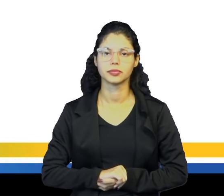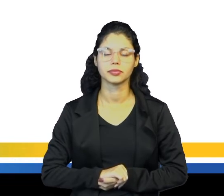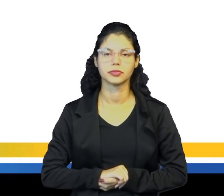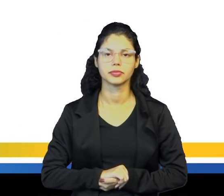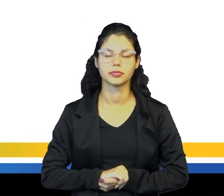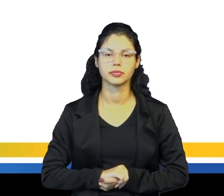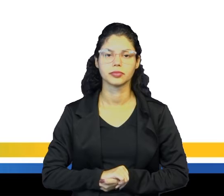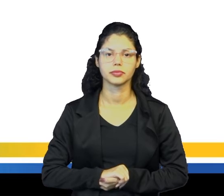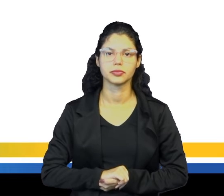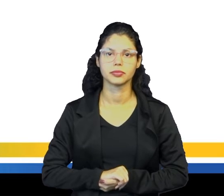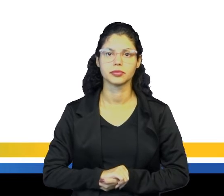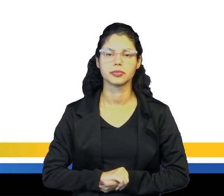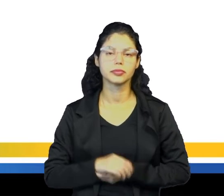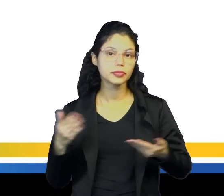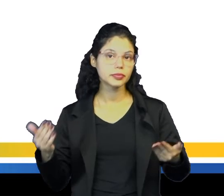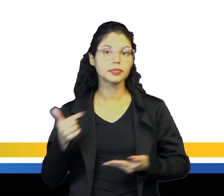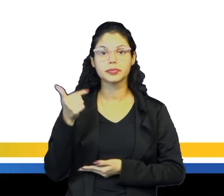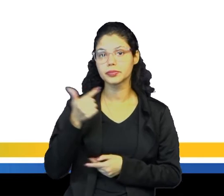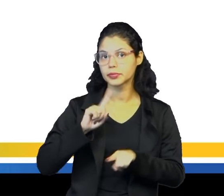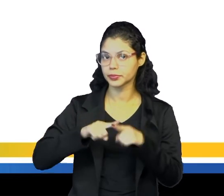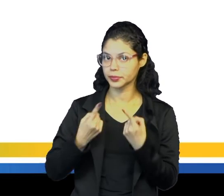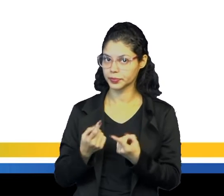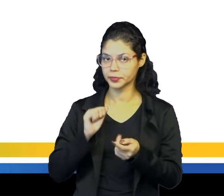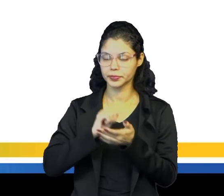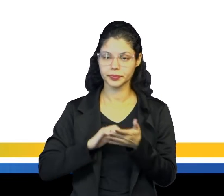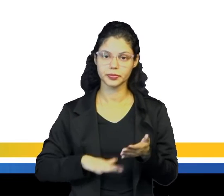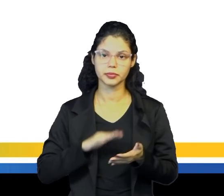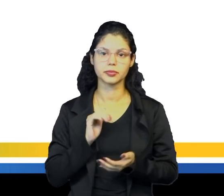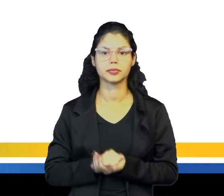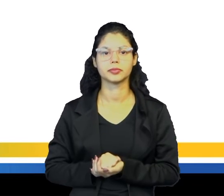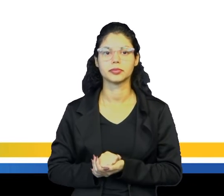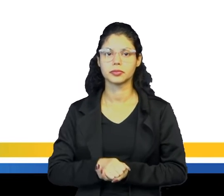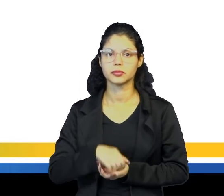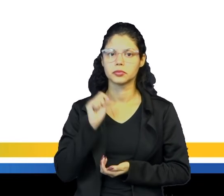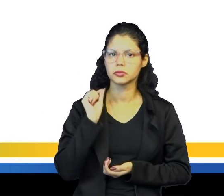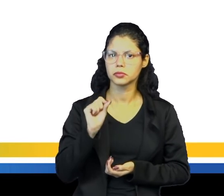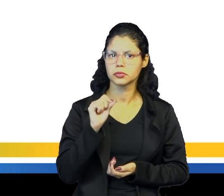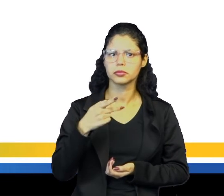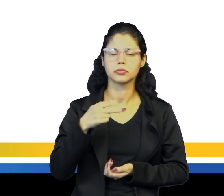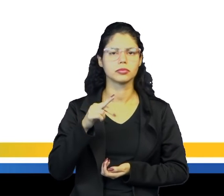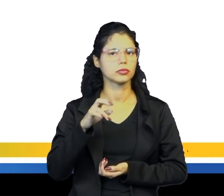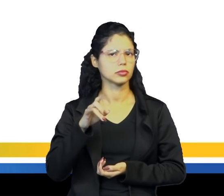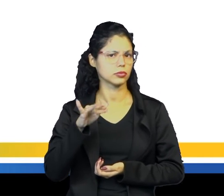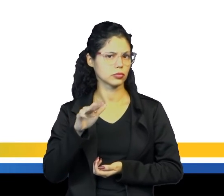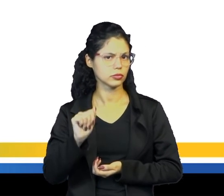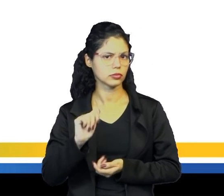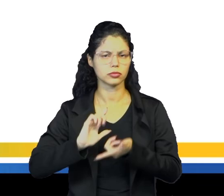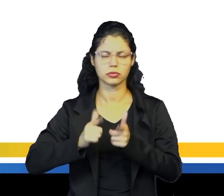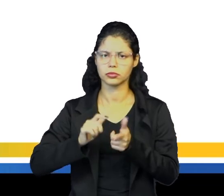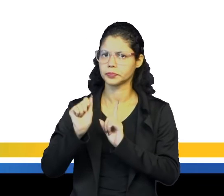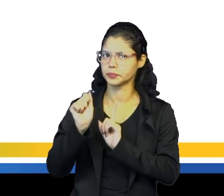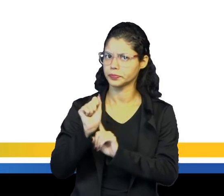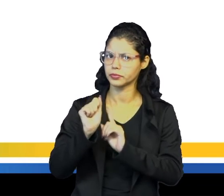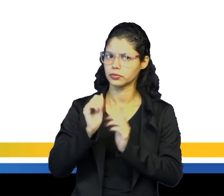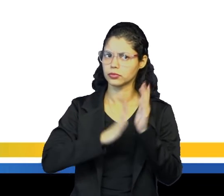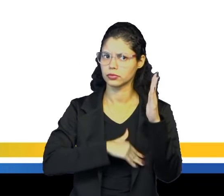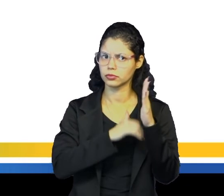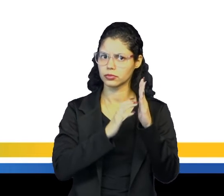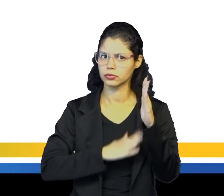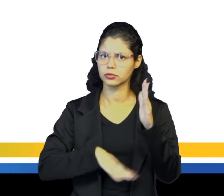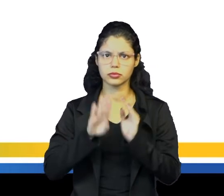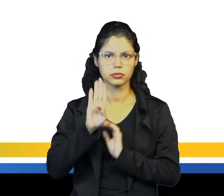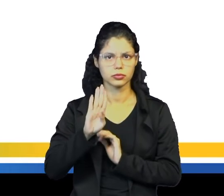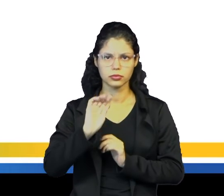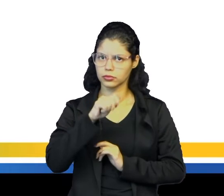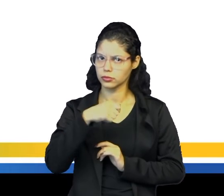Vamos pensar. Então vamos lá, mais uma questão. O que são pictogramas? Letra A,